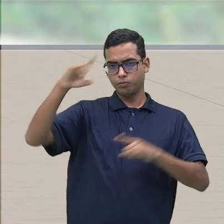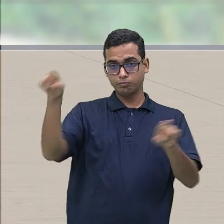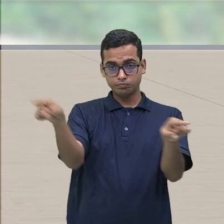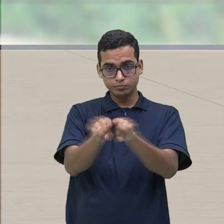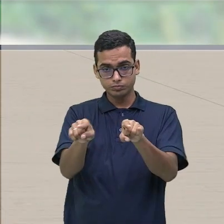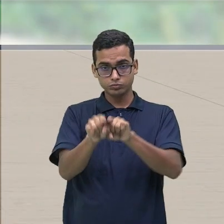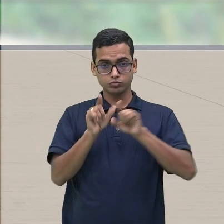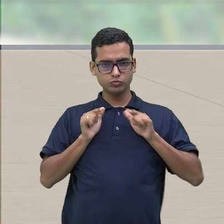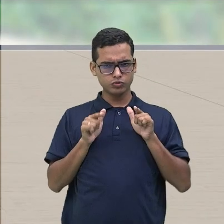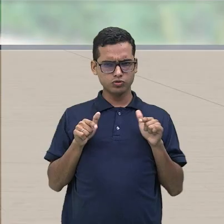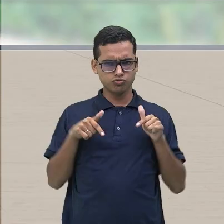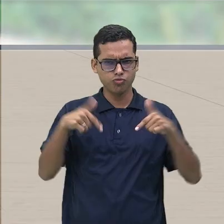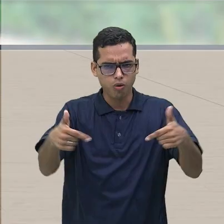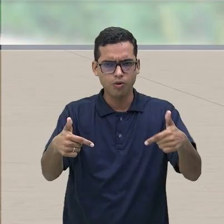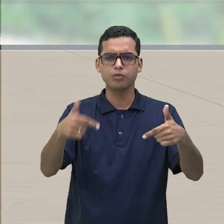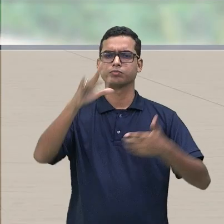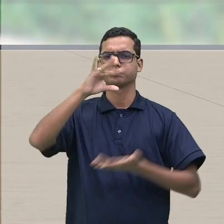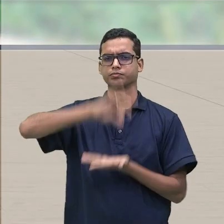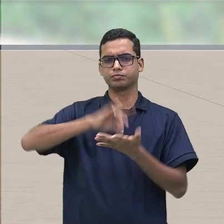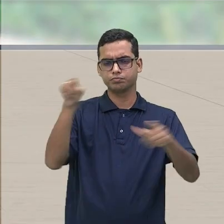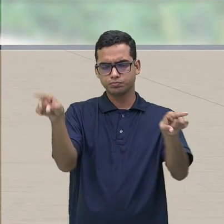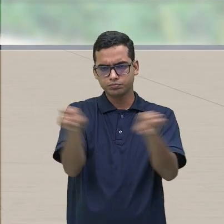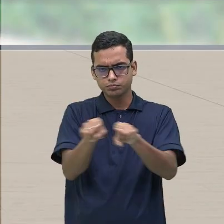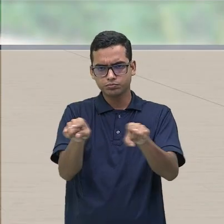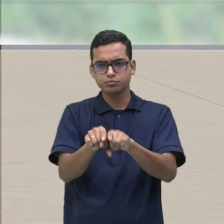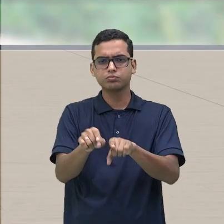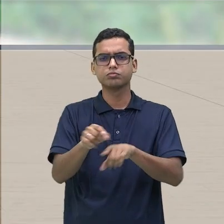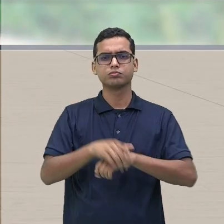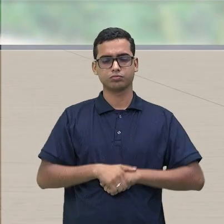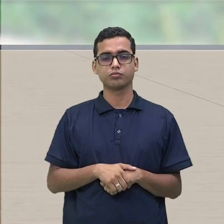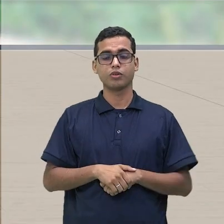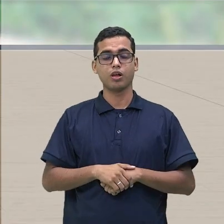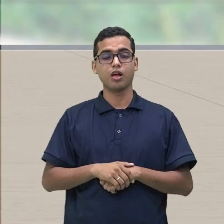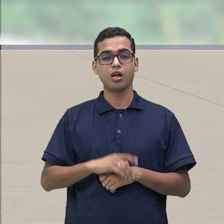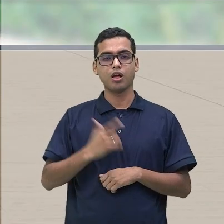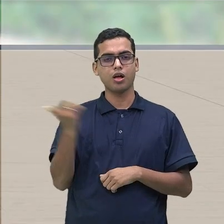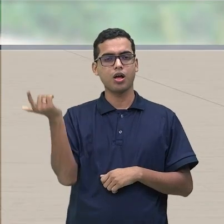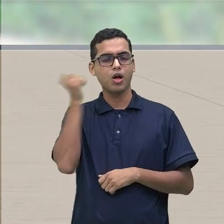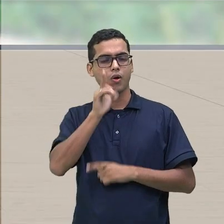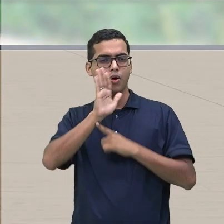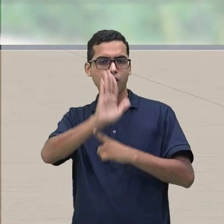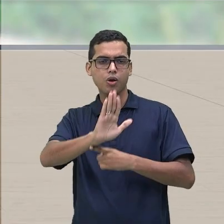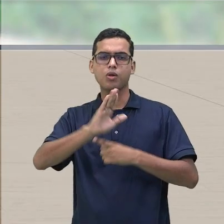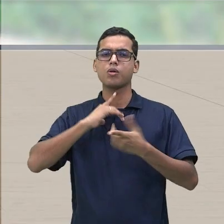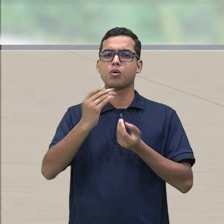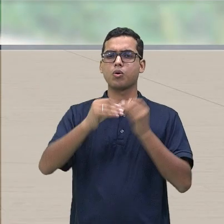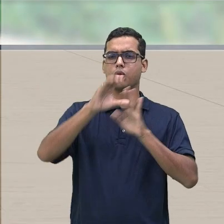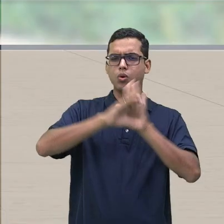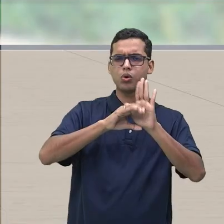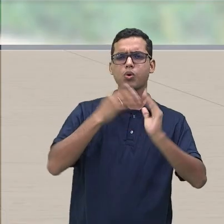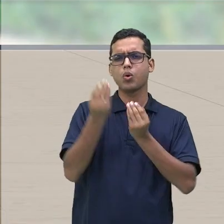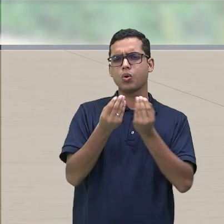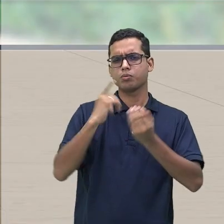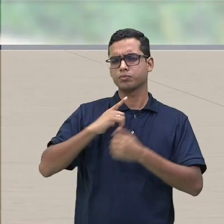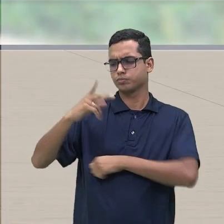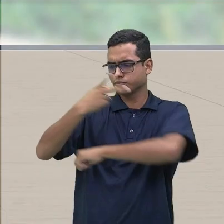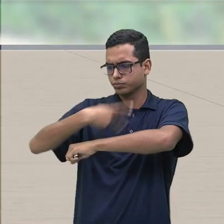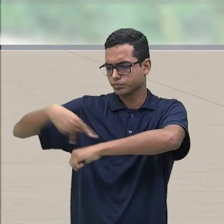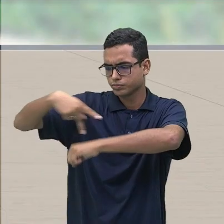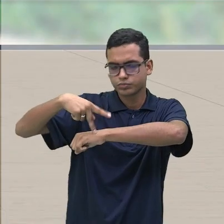repressão, também ajuda a definir o que vai ser aquele país, tá bom? Então, a gente realmente observa ali